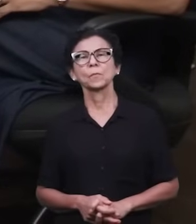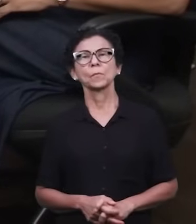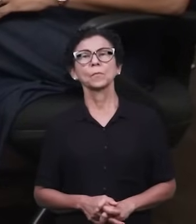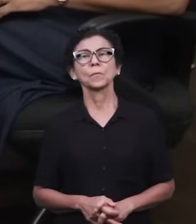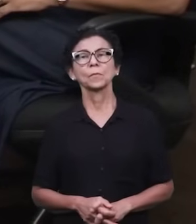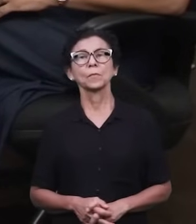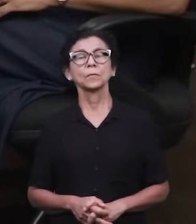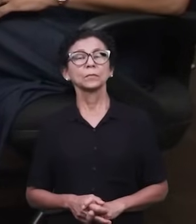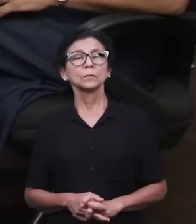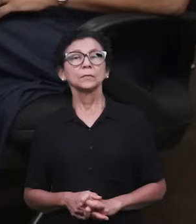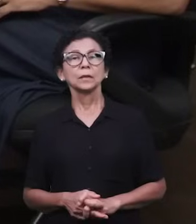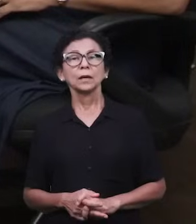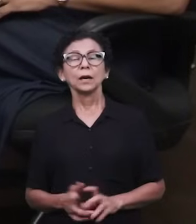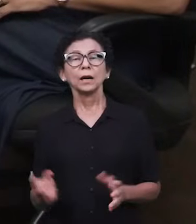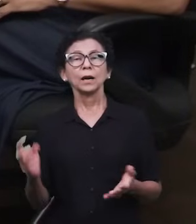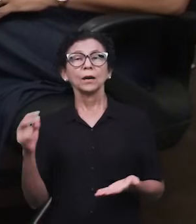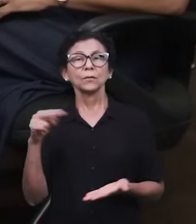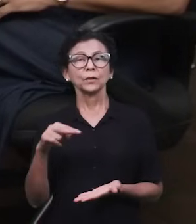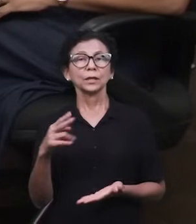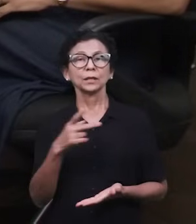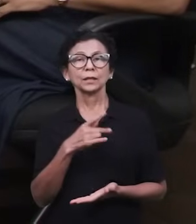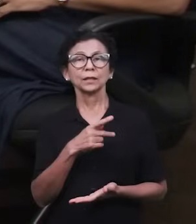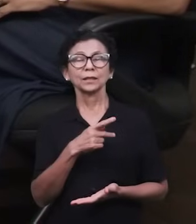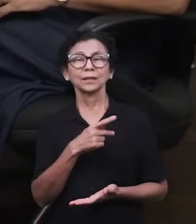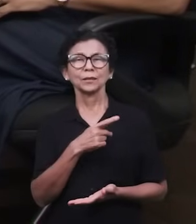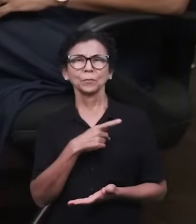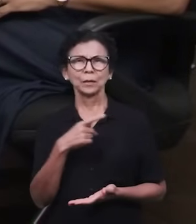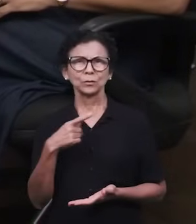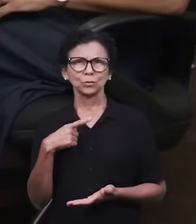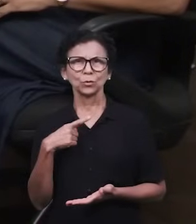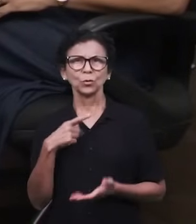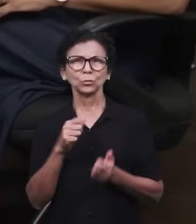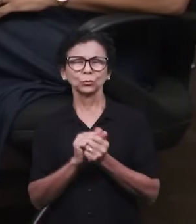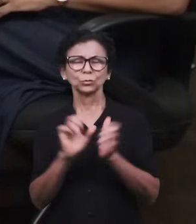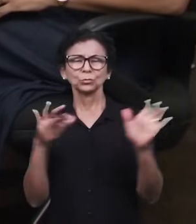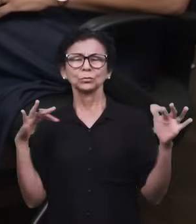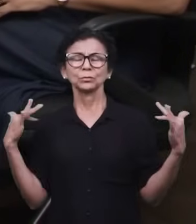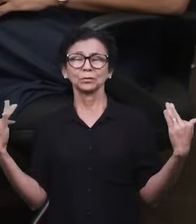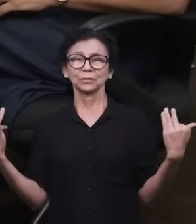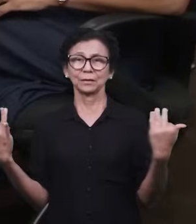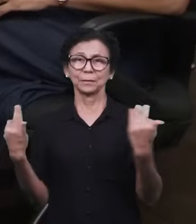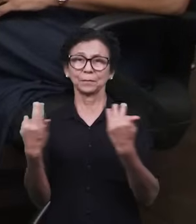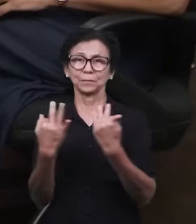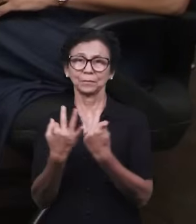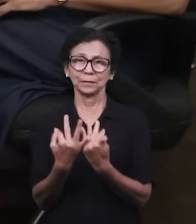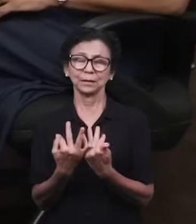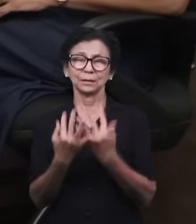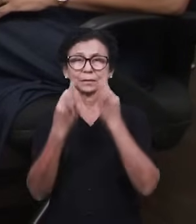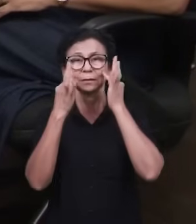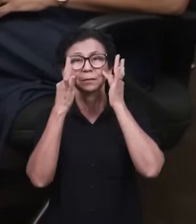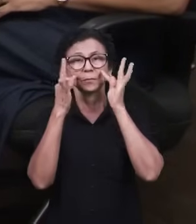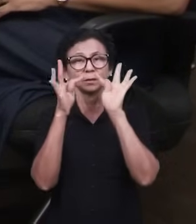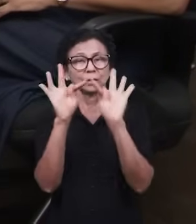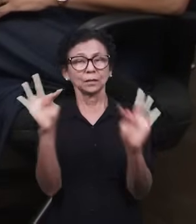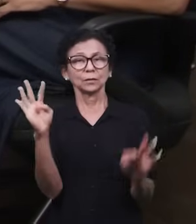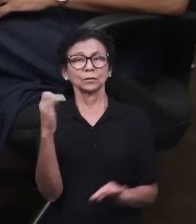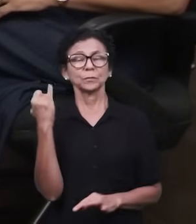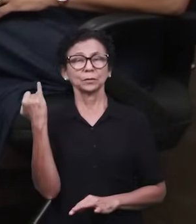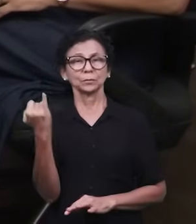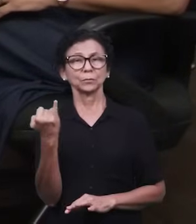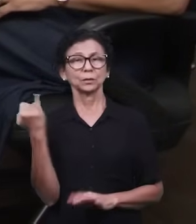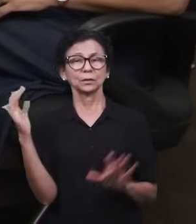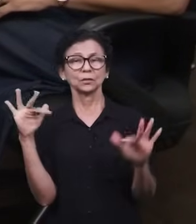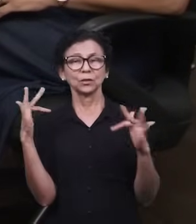pastor Winston Depps, a família praticamente inteira aqui, num programa também falando sobre isso, né, sobre a importância dos